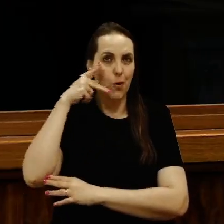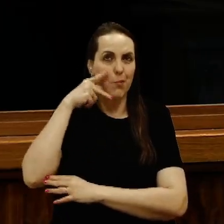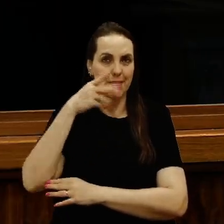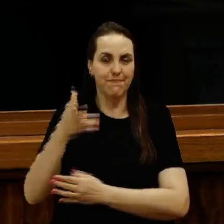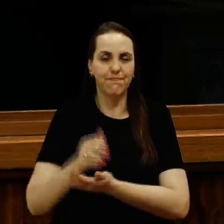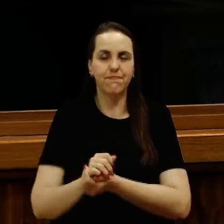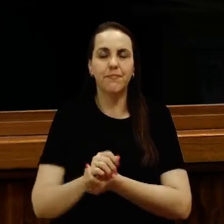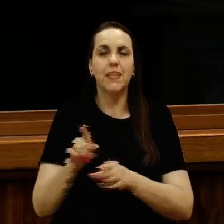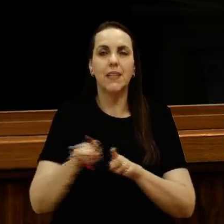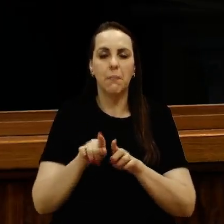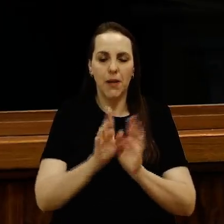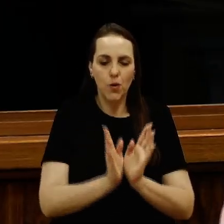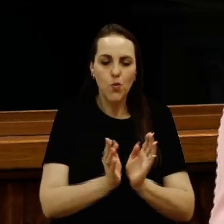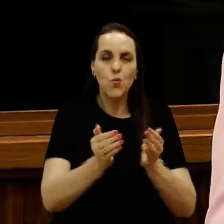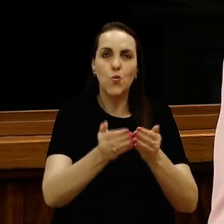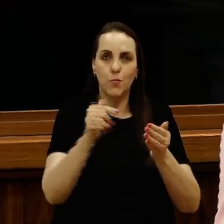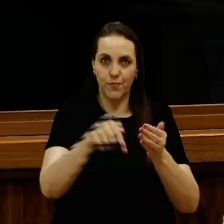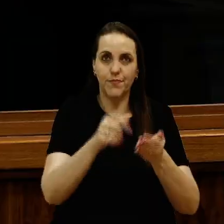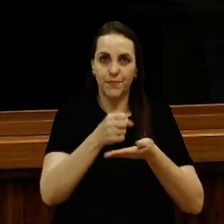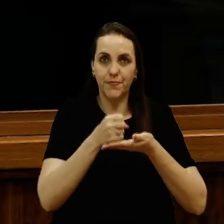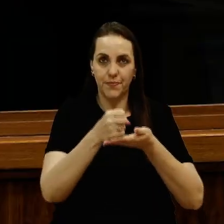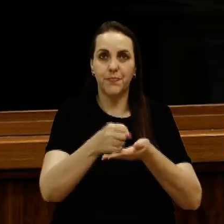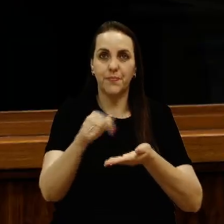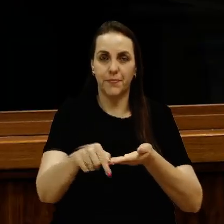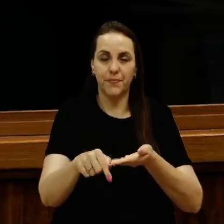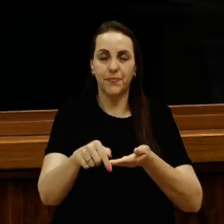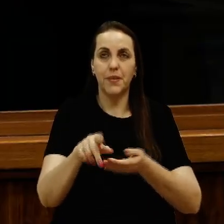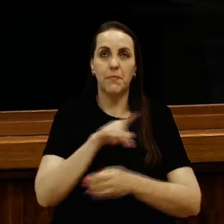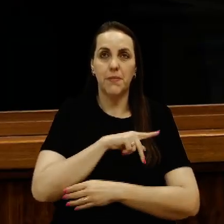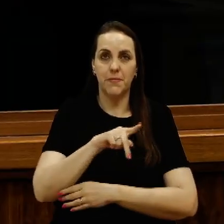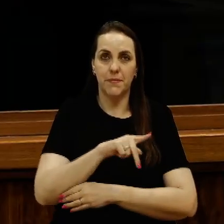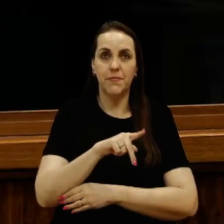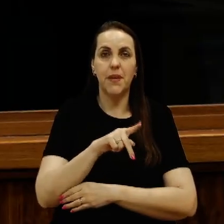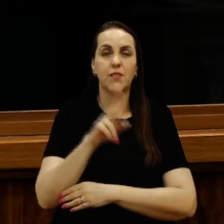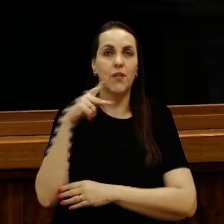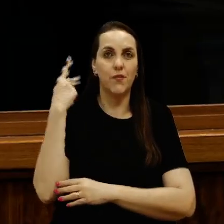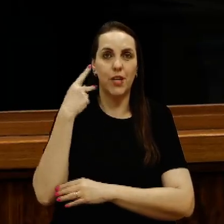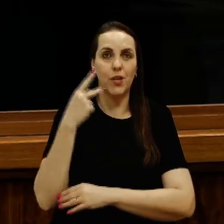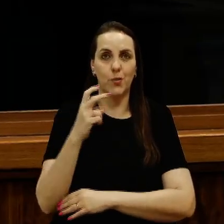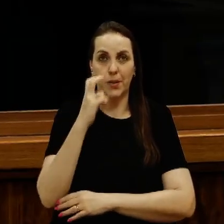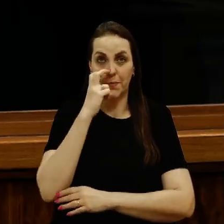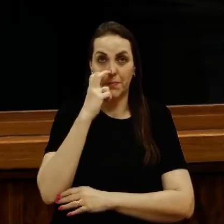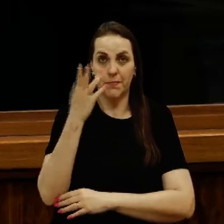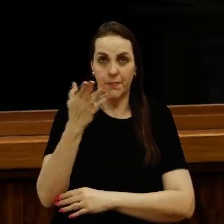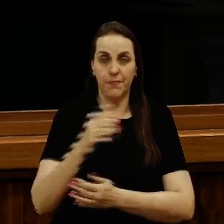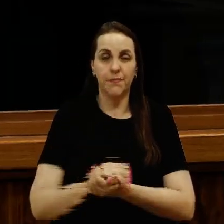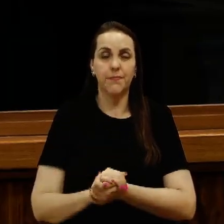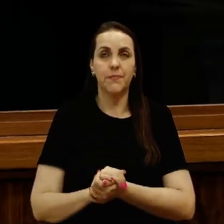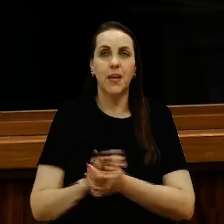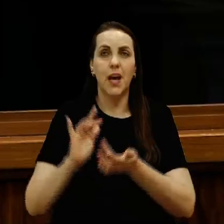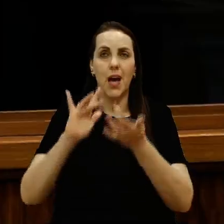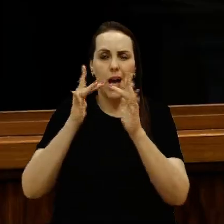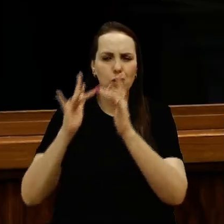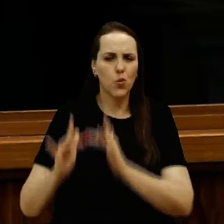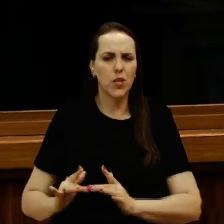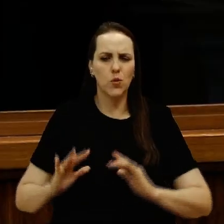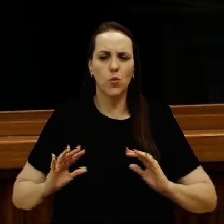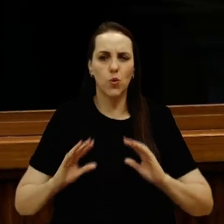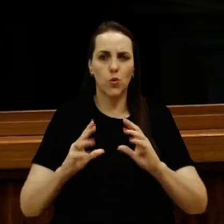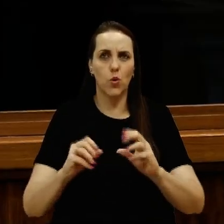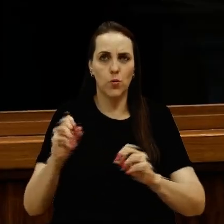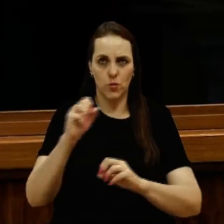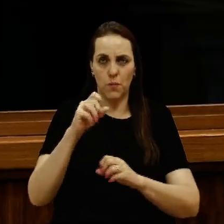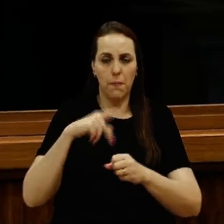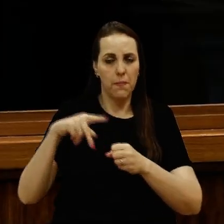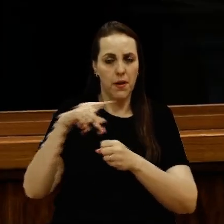presidida pela vereadora Andressa Malman, e uma articulação no país. Esse debate aconteceu